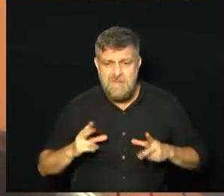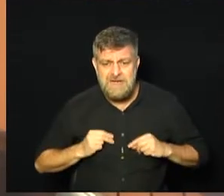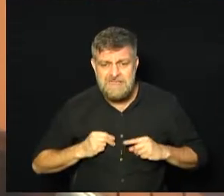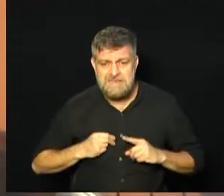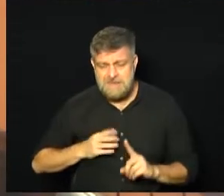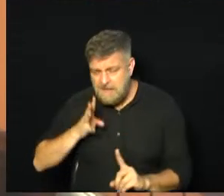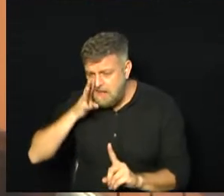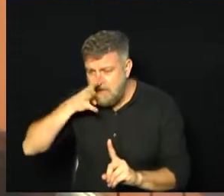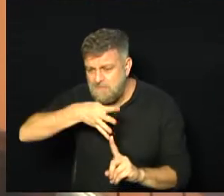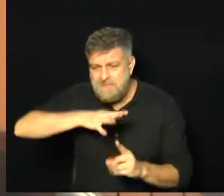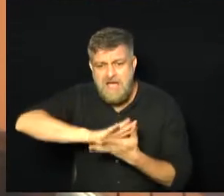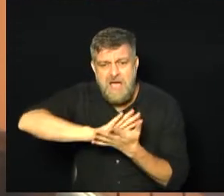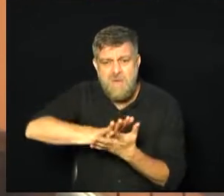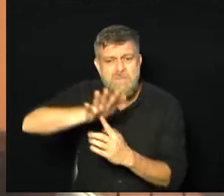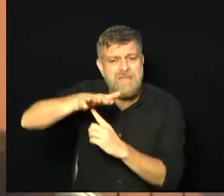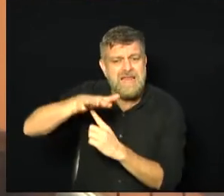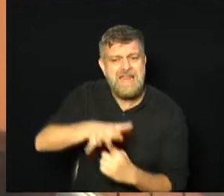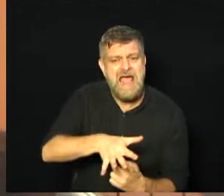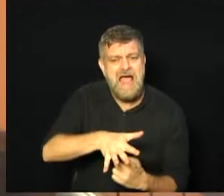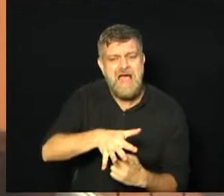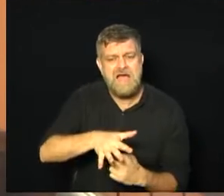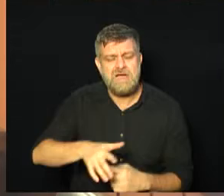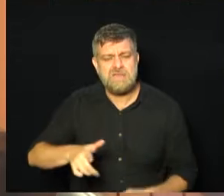ser humilhada,